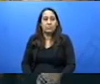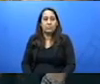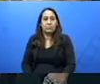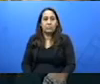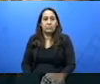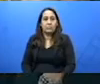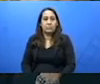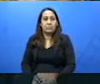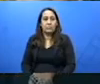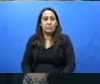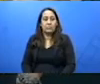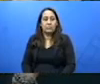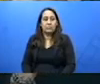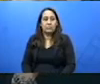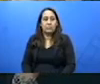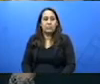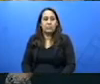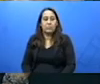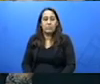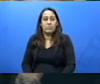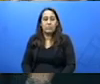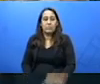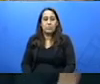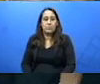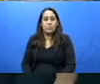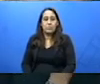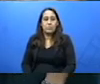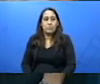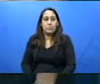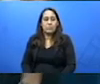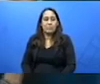fazer, ó o R no final, tudo.